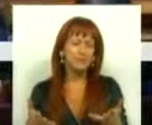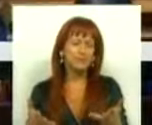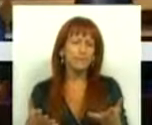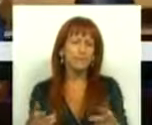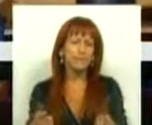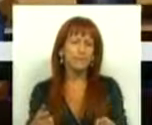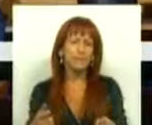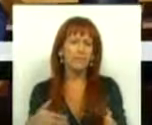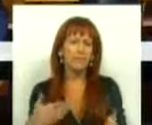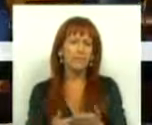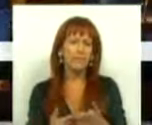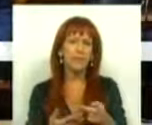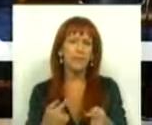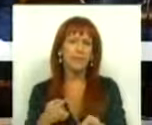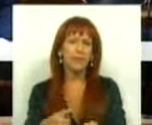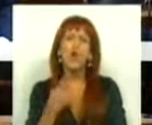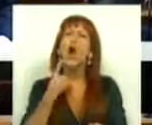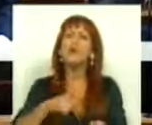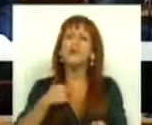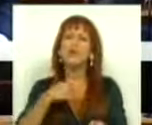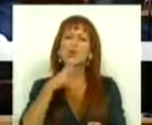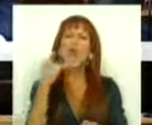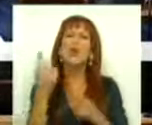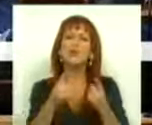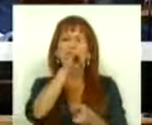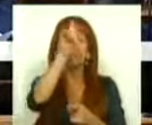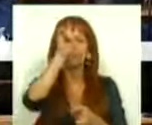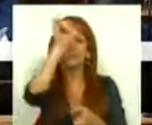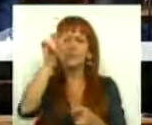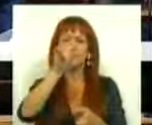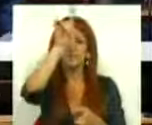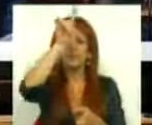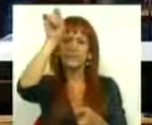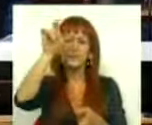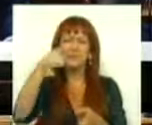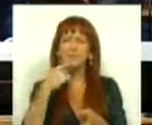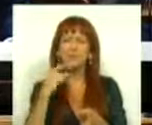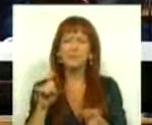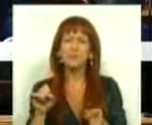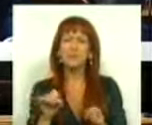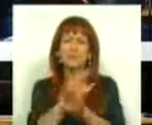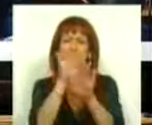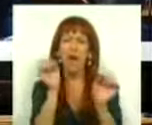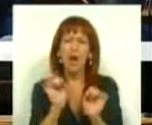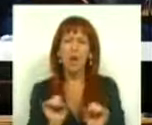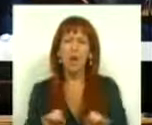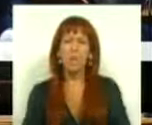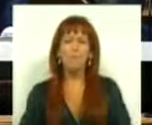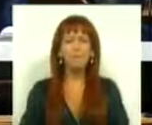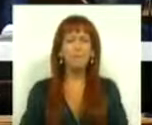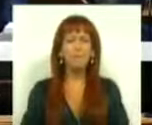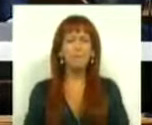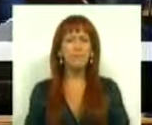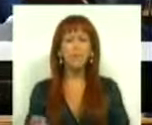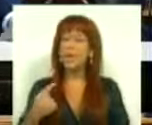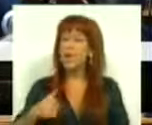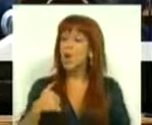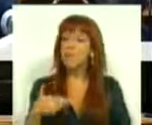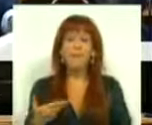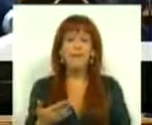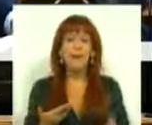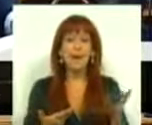não podemos deixar de querer reiterar algumas questões que não ficaram muito claras. O que nós